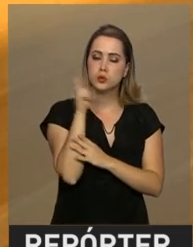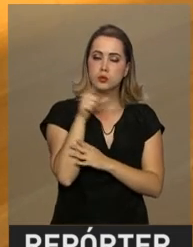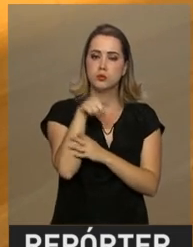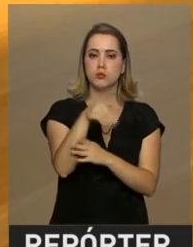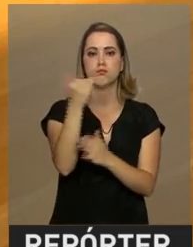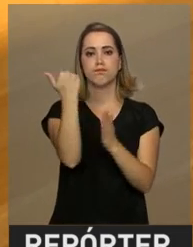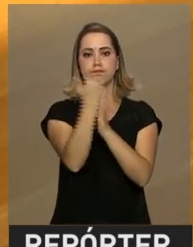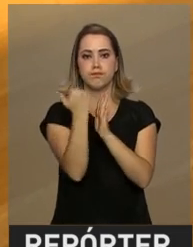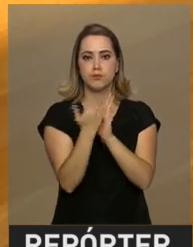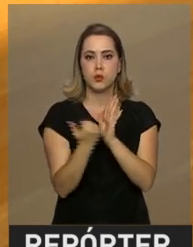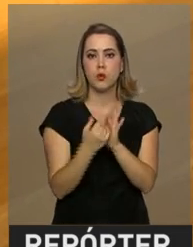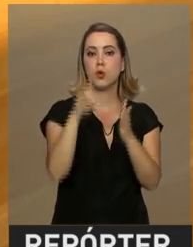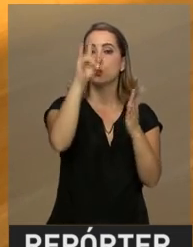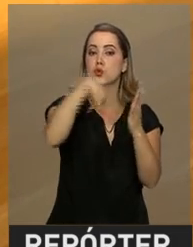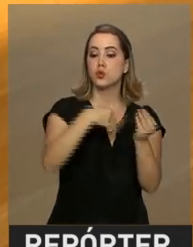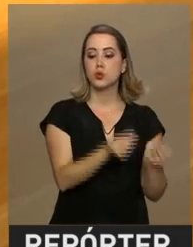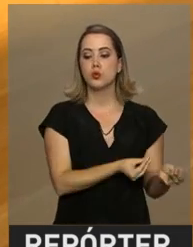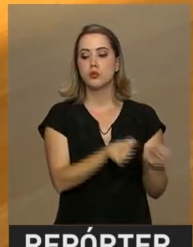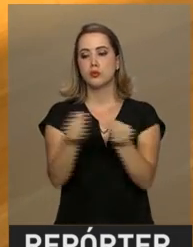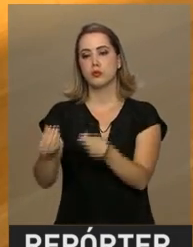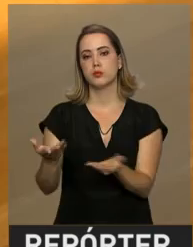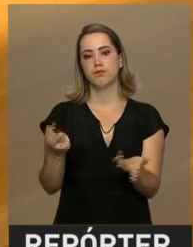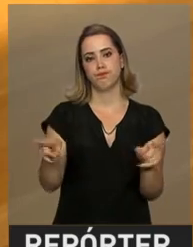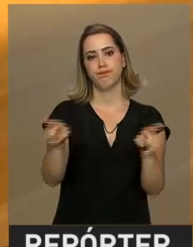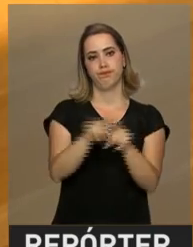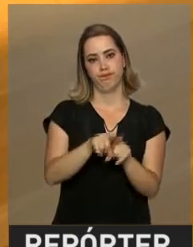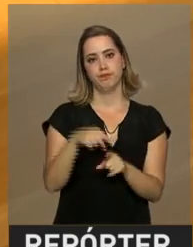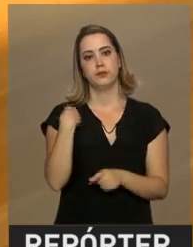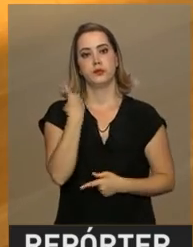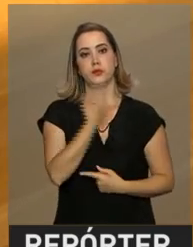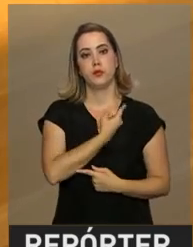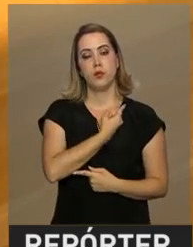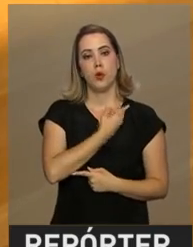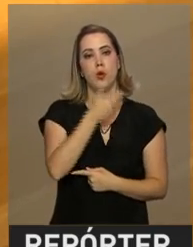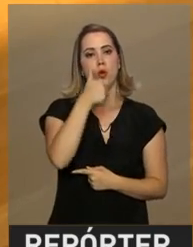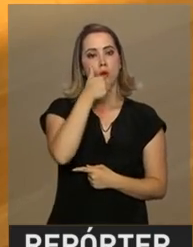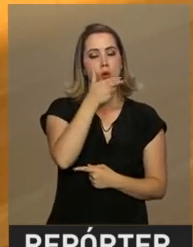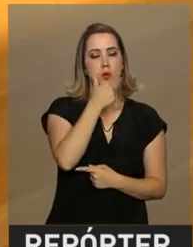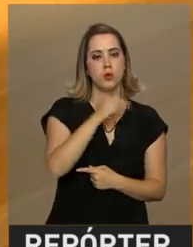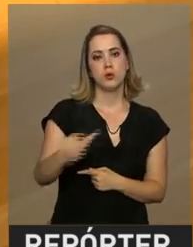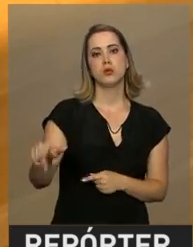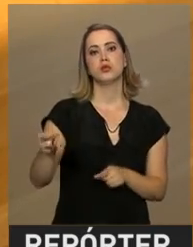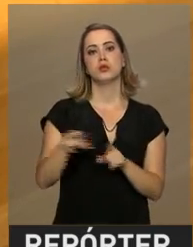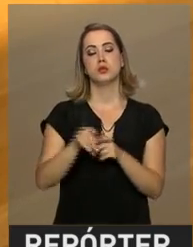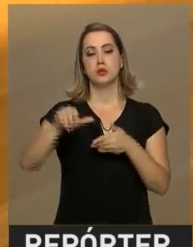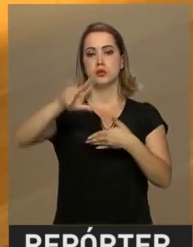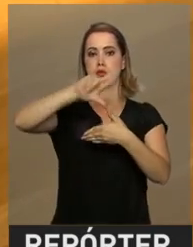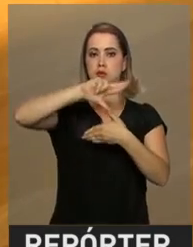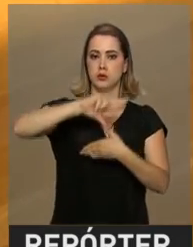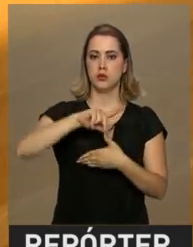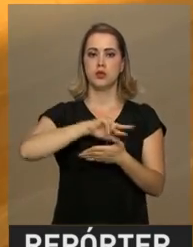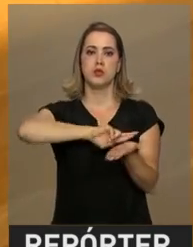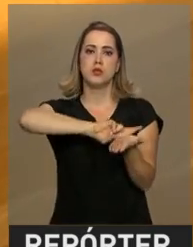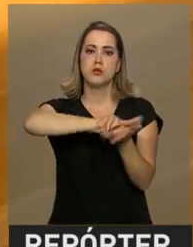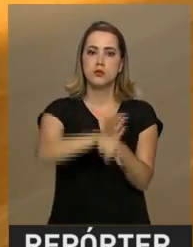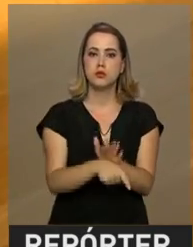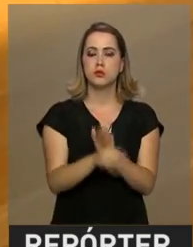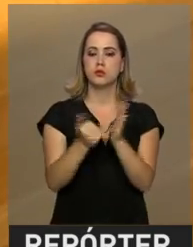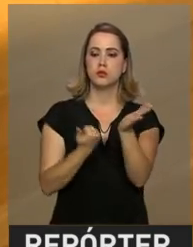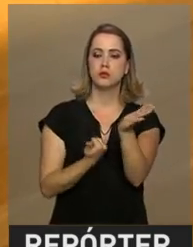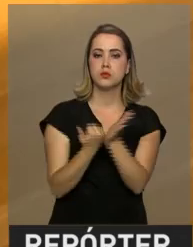de concessão desse status também com nossos irmãos latino-americanos estamos empenhados em múltiplas iniciativas